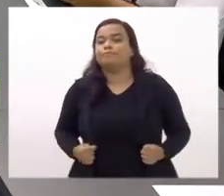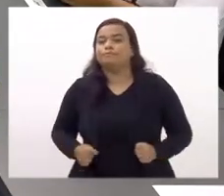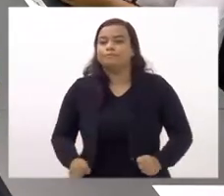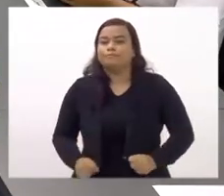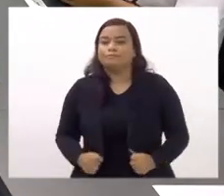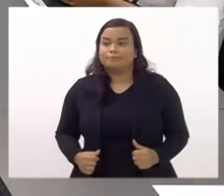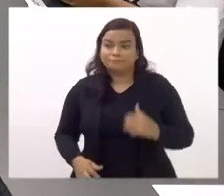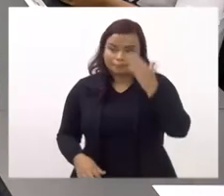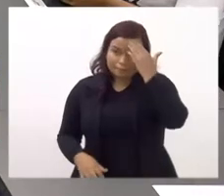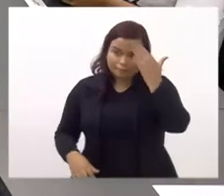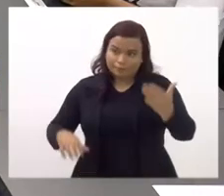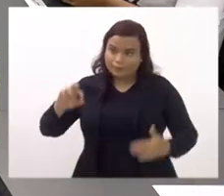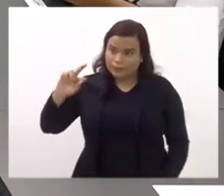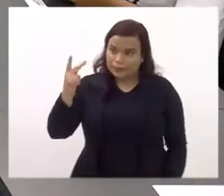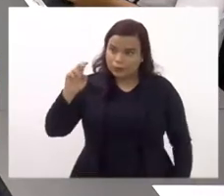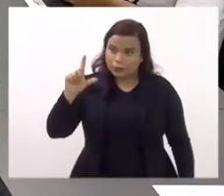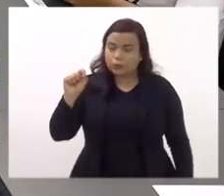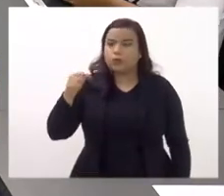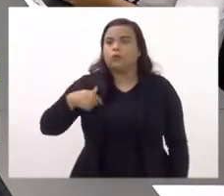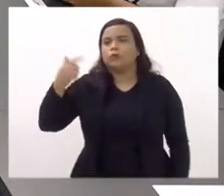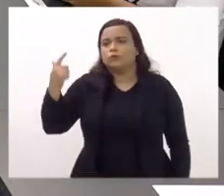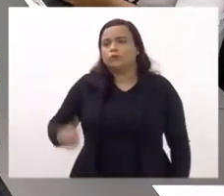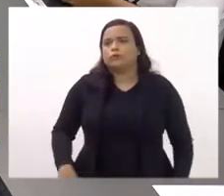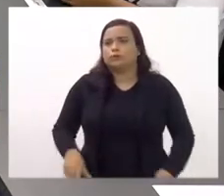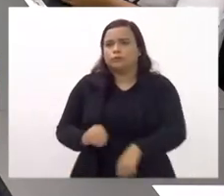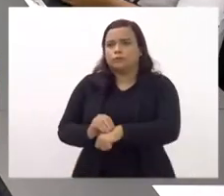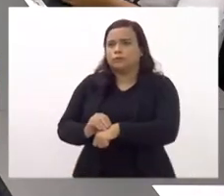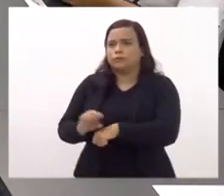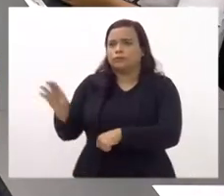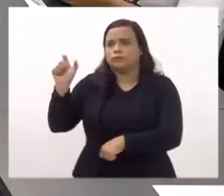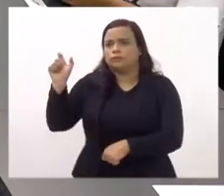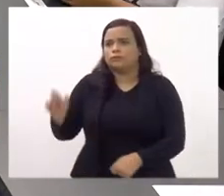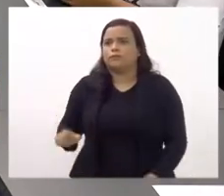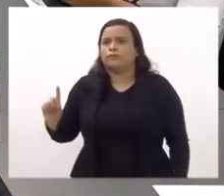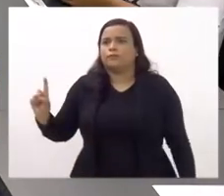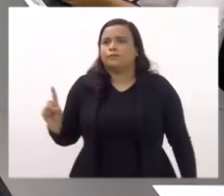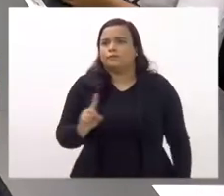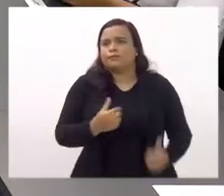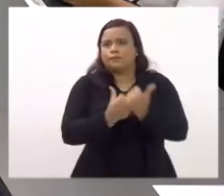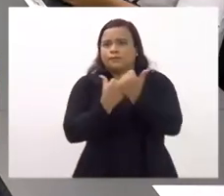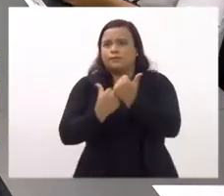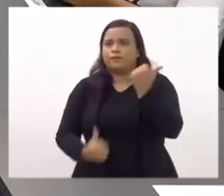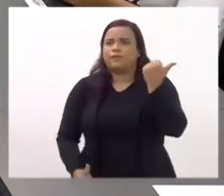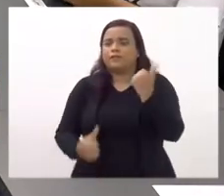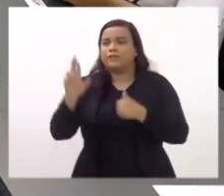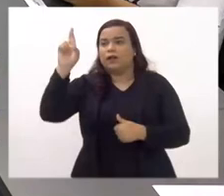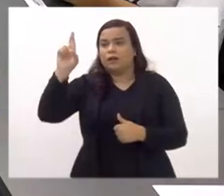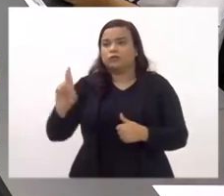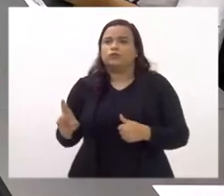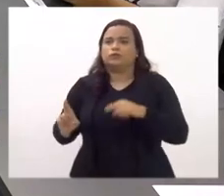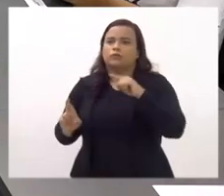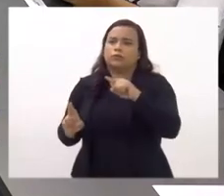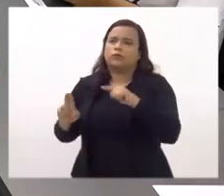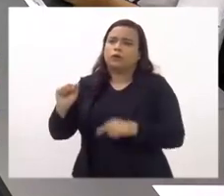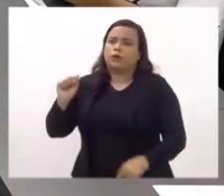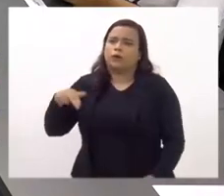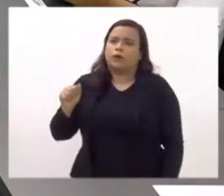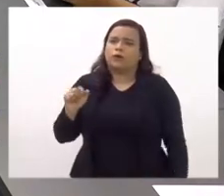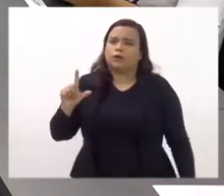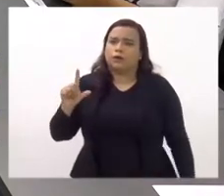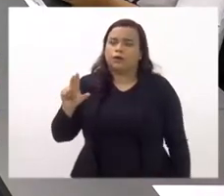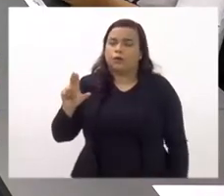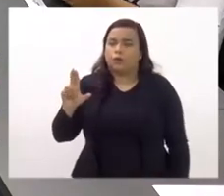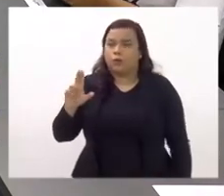Obrigado, Hugo. Eu quero repassar a palavra, então, para a vice-reitora Ana Luísa, que quer fazer um